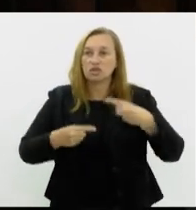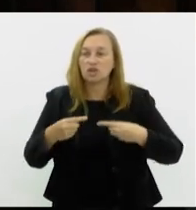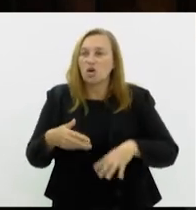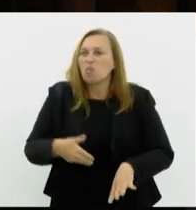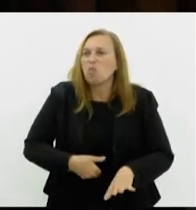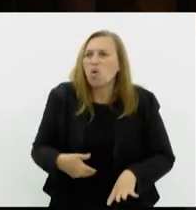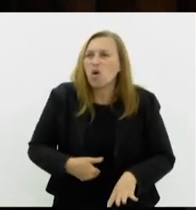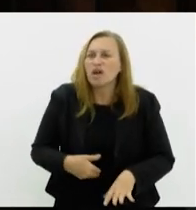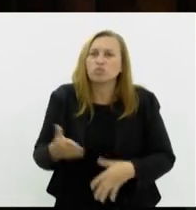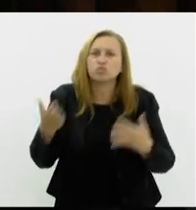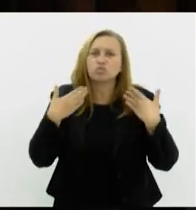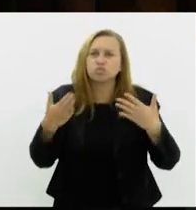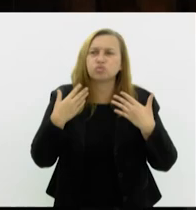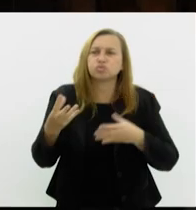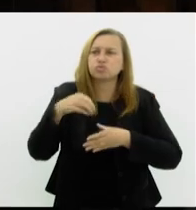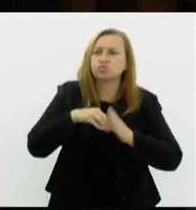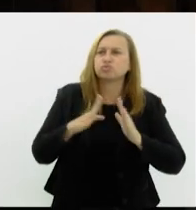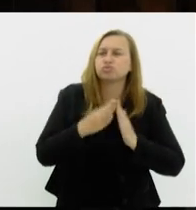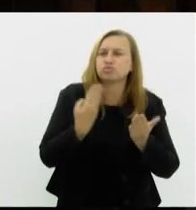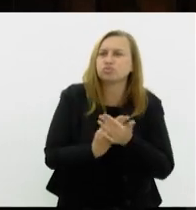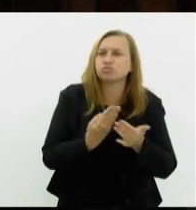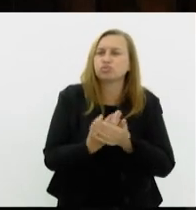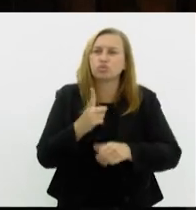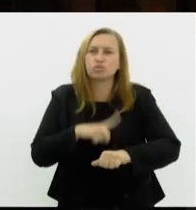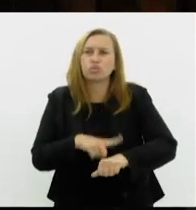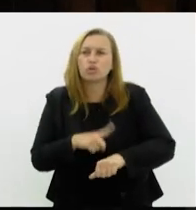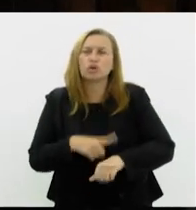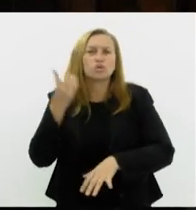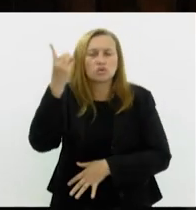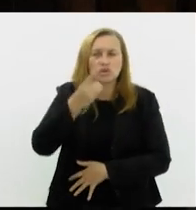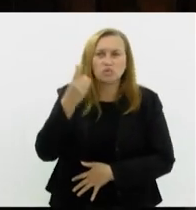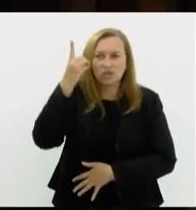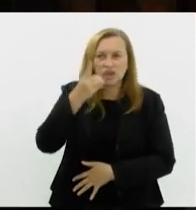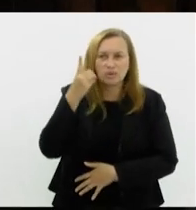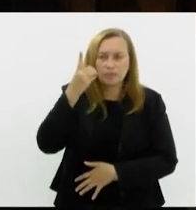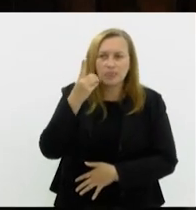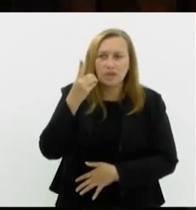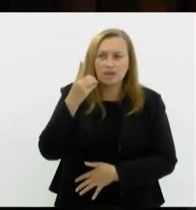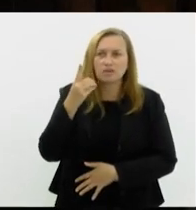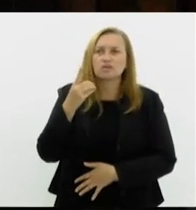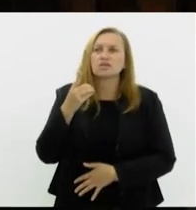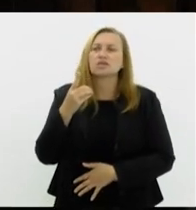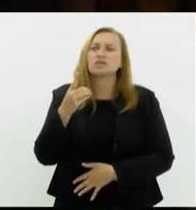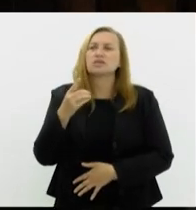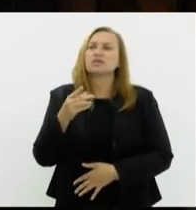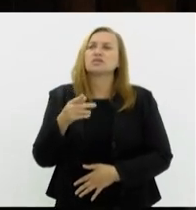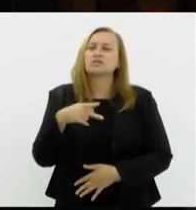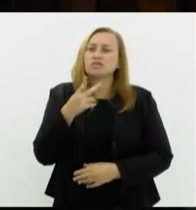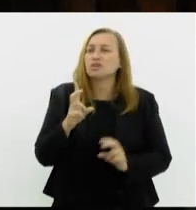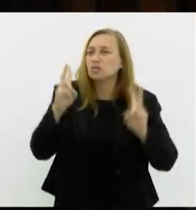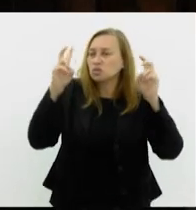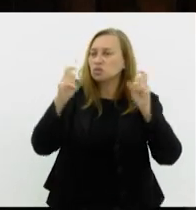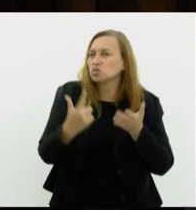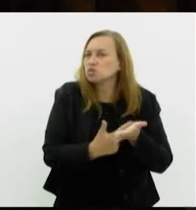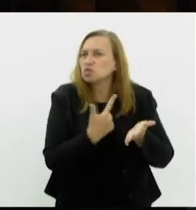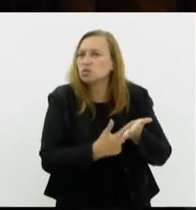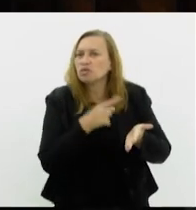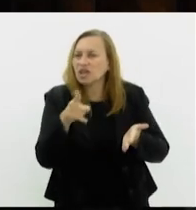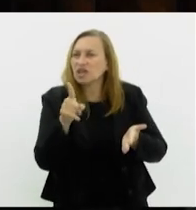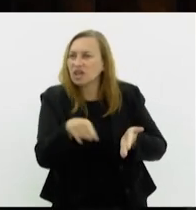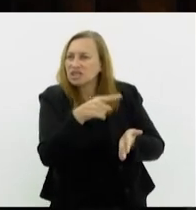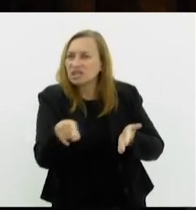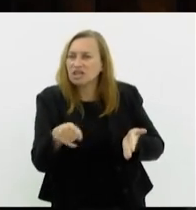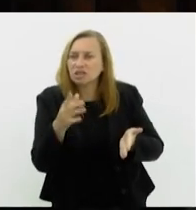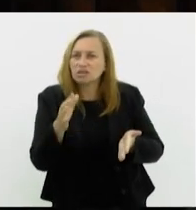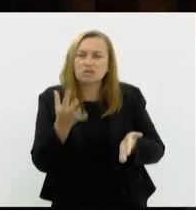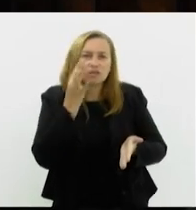calor nas escolas. Nesse momento, o deputado puxa uma polêmica de um livro que ele quer censurar sem saber